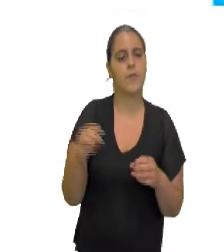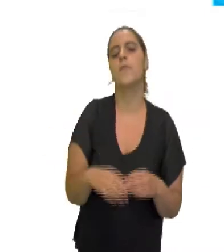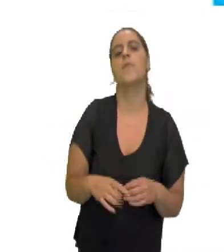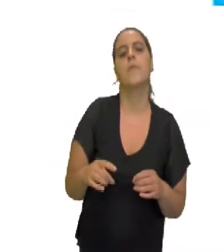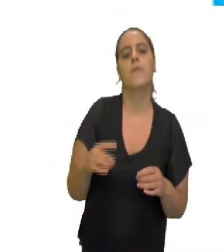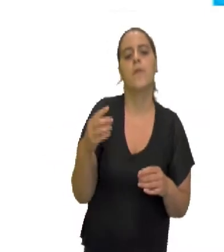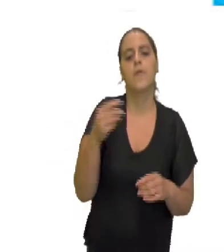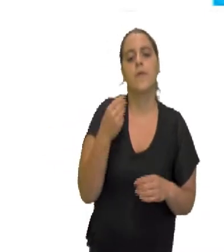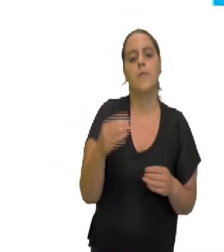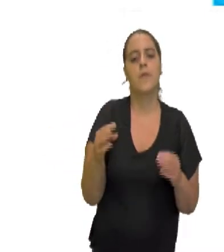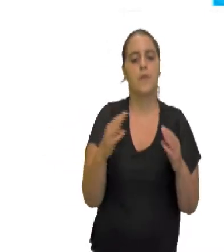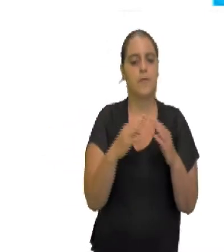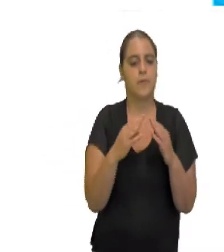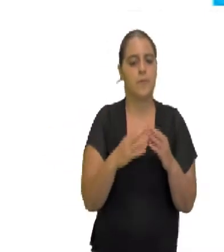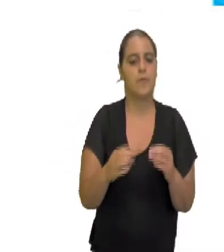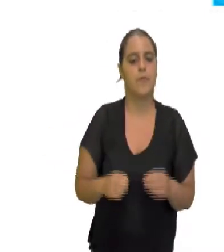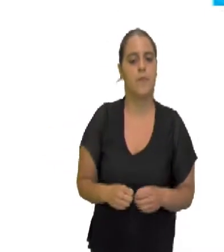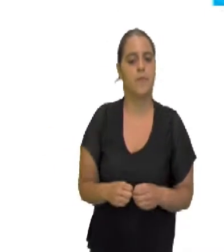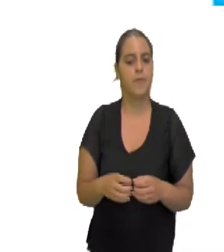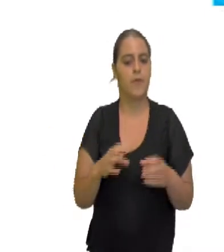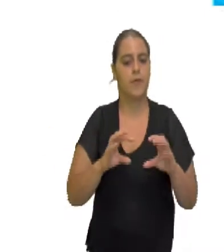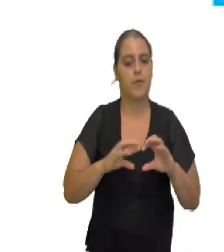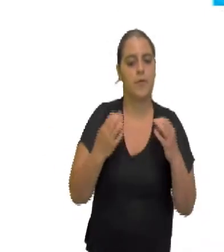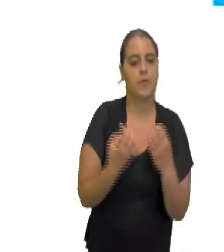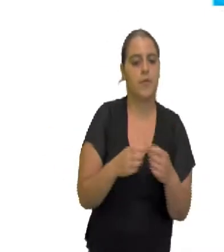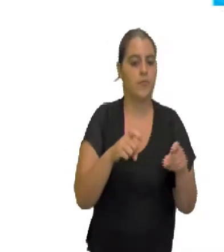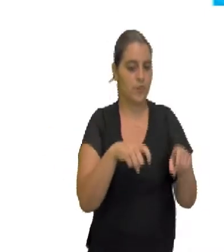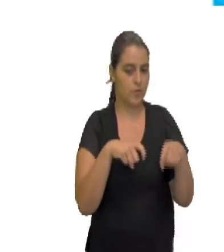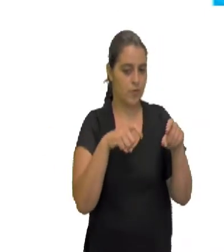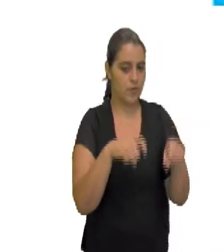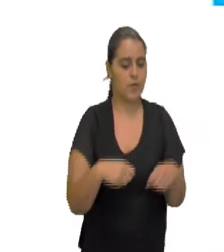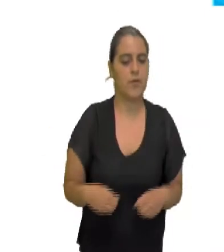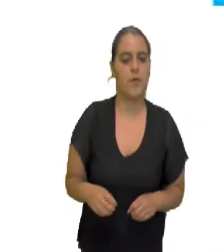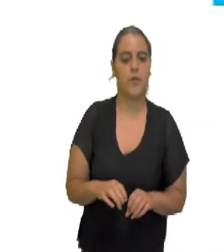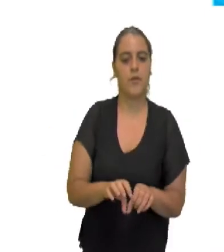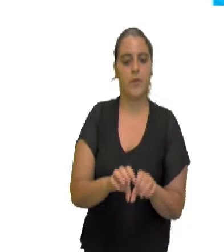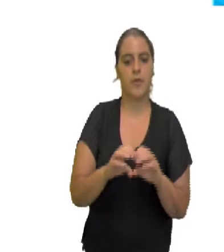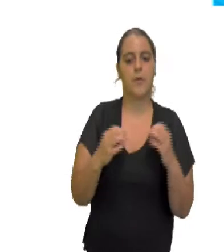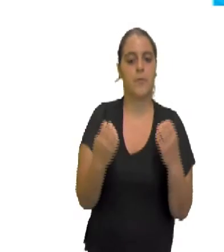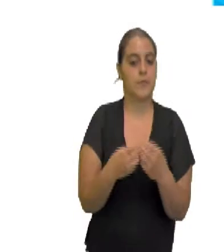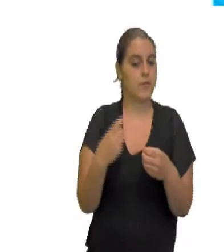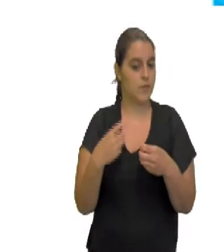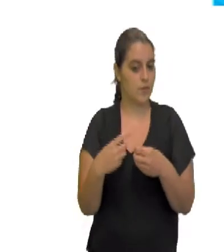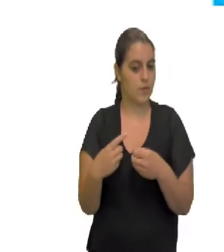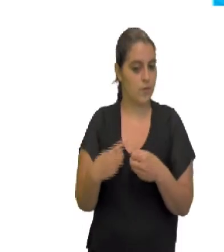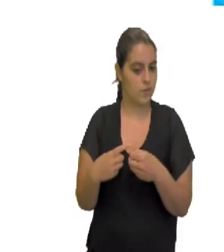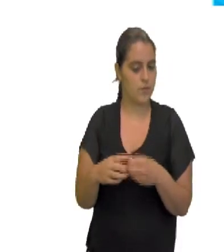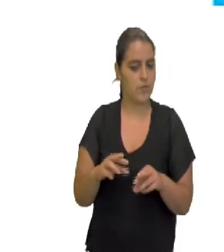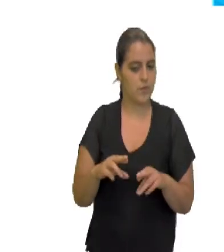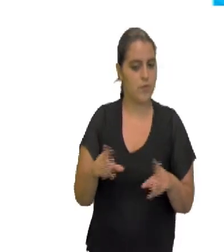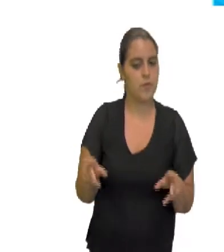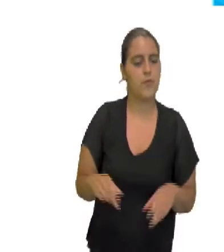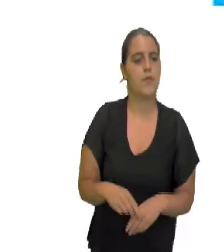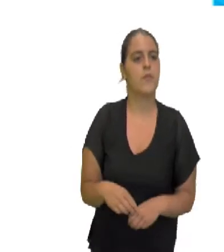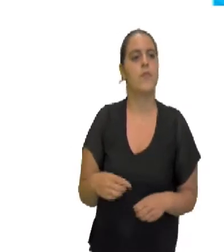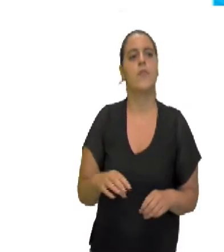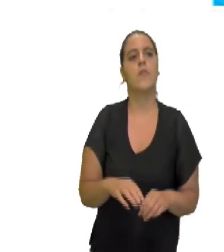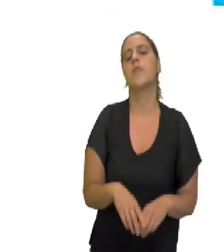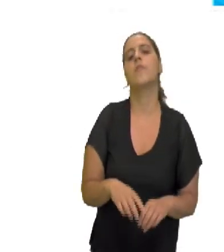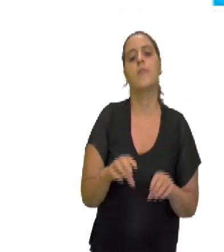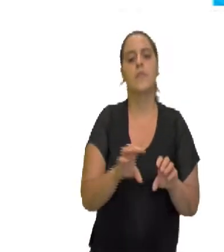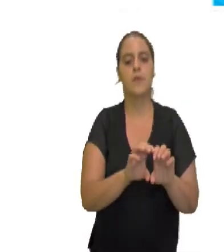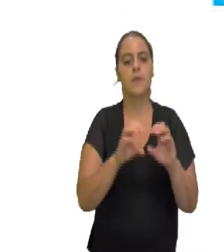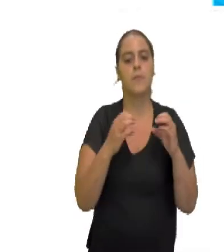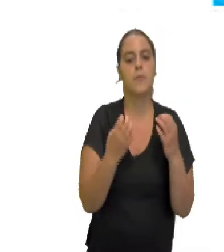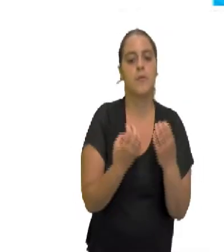campo formam a comunidade rural. A vida na cidade. Na comunidade